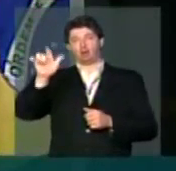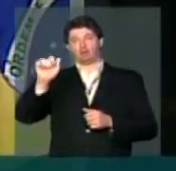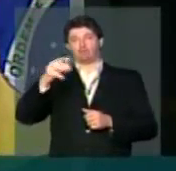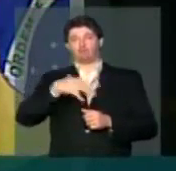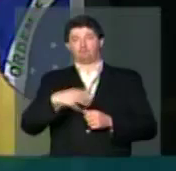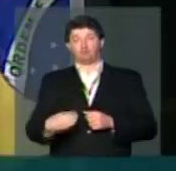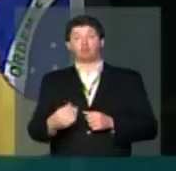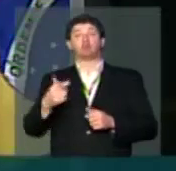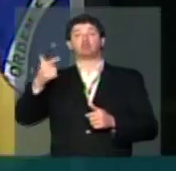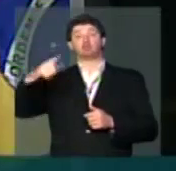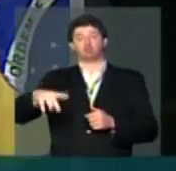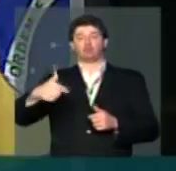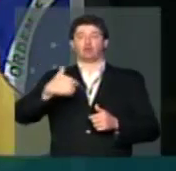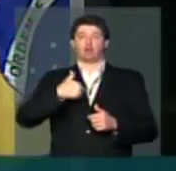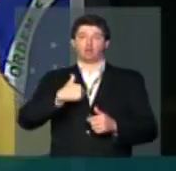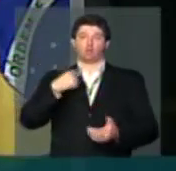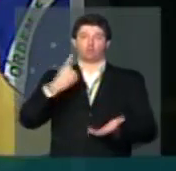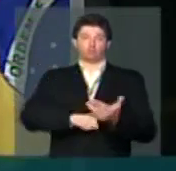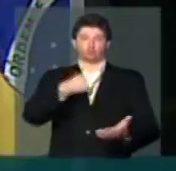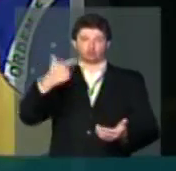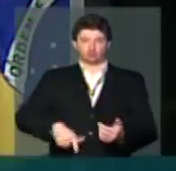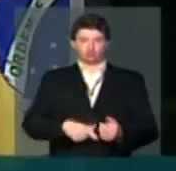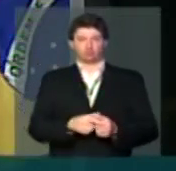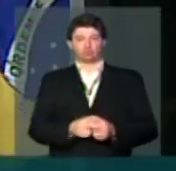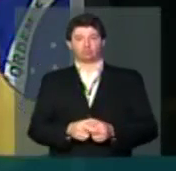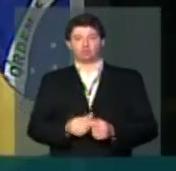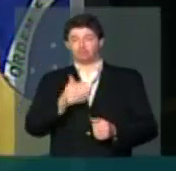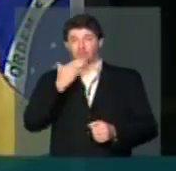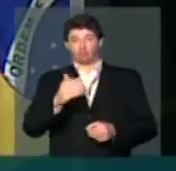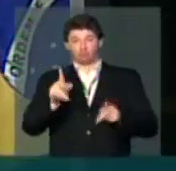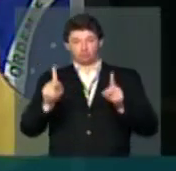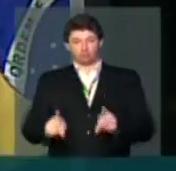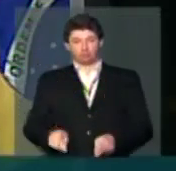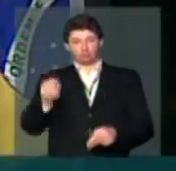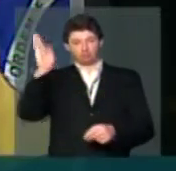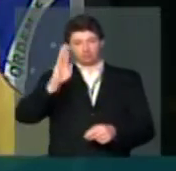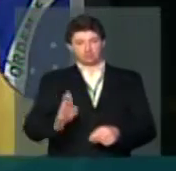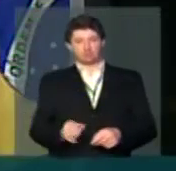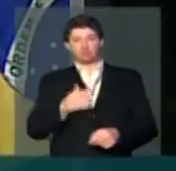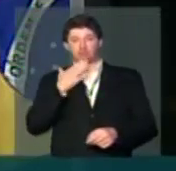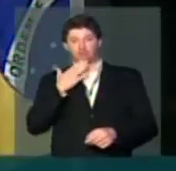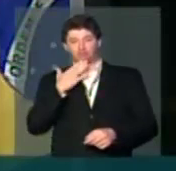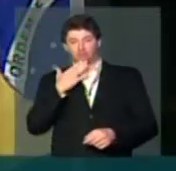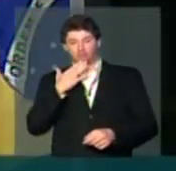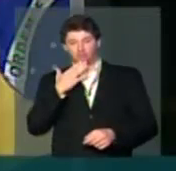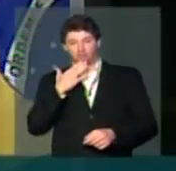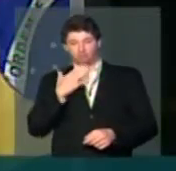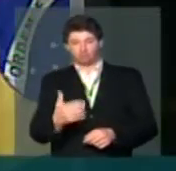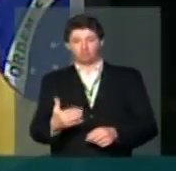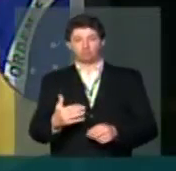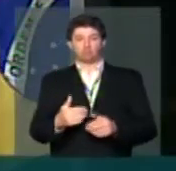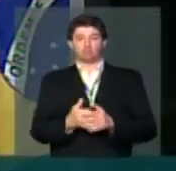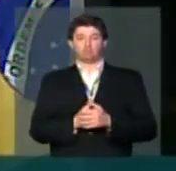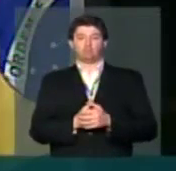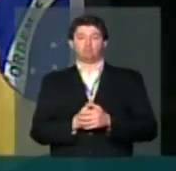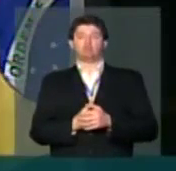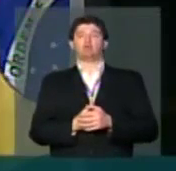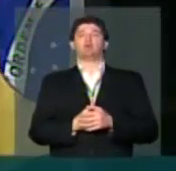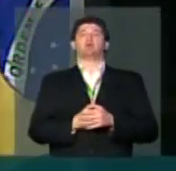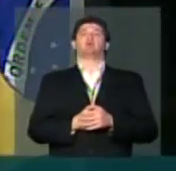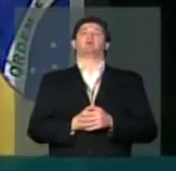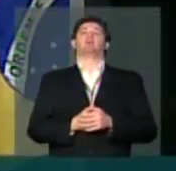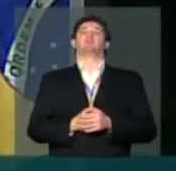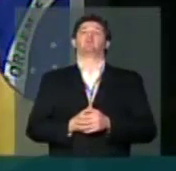faço o mesmo compromisso, um compromisso com o povo brasileiro, um compromisso com o povo do meu estado de Alagoas, que sempre,